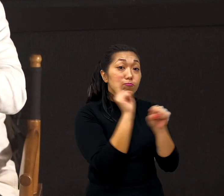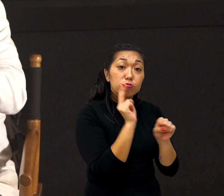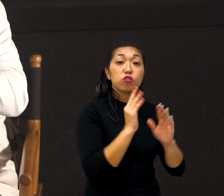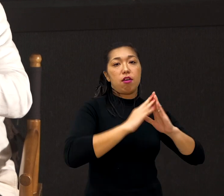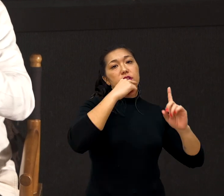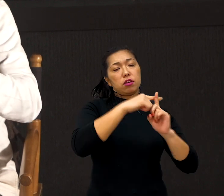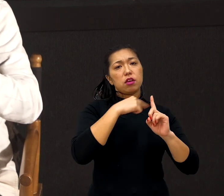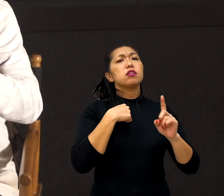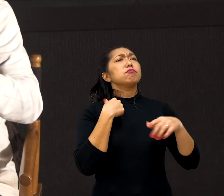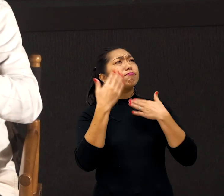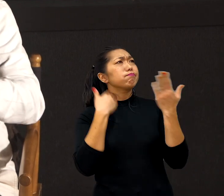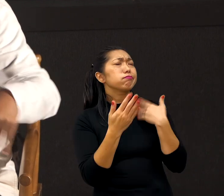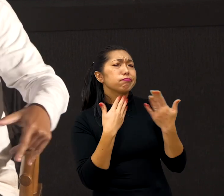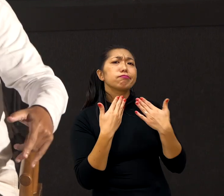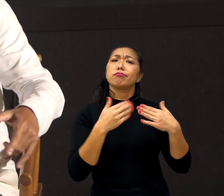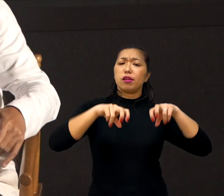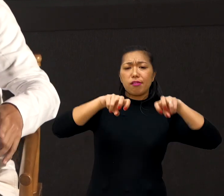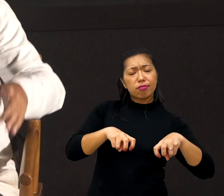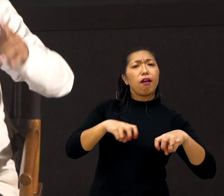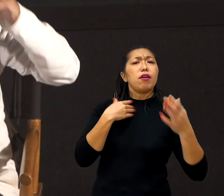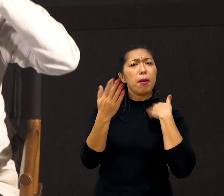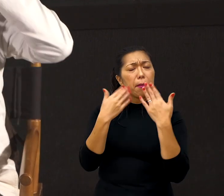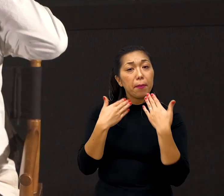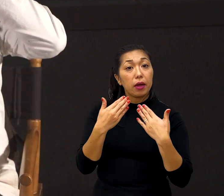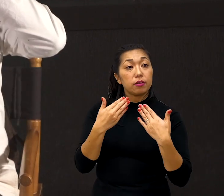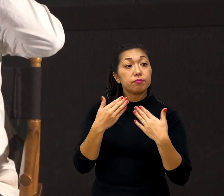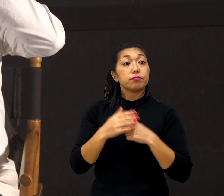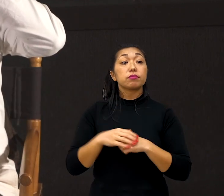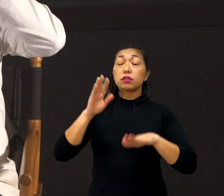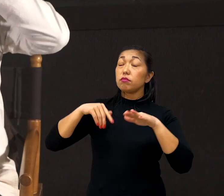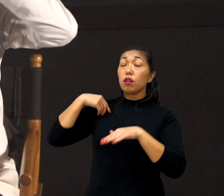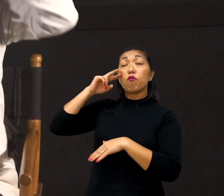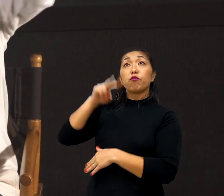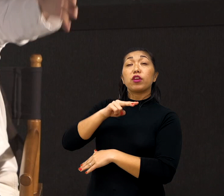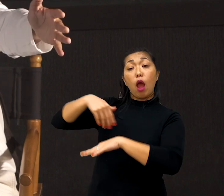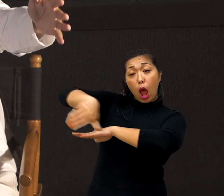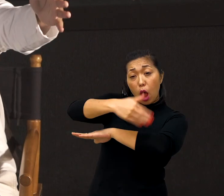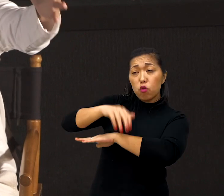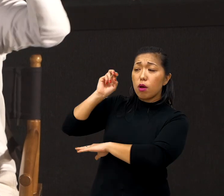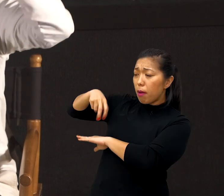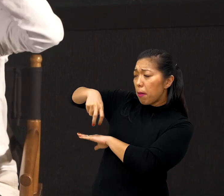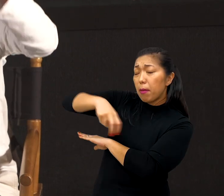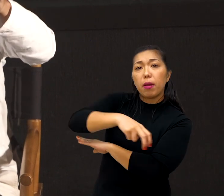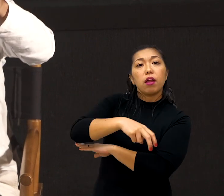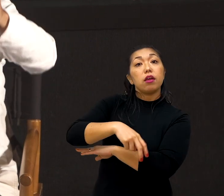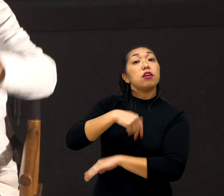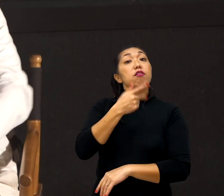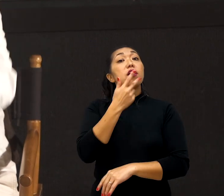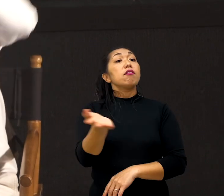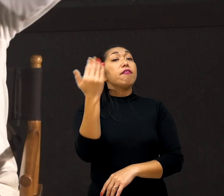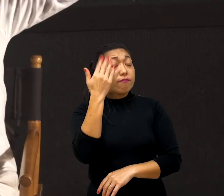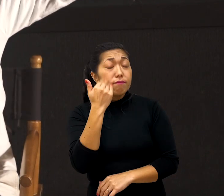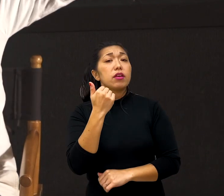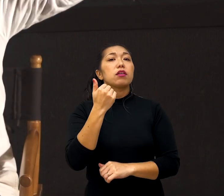igreja. Eu batia um baba assim, na porta da igreja e ele estava descendo a ladeira, estava a 1 quilômetro, dizia, vem Brasilino,